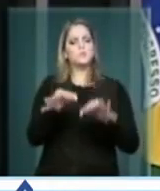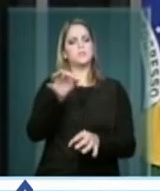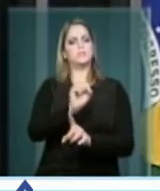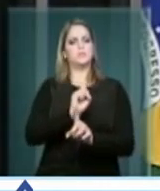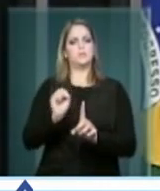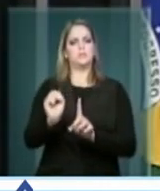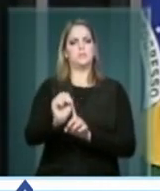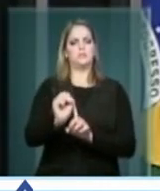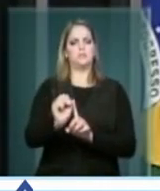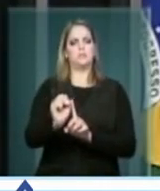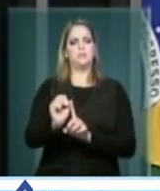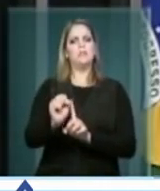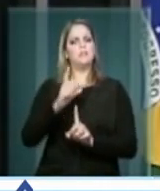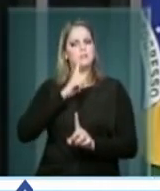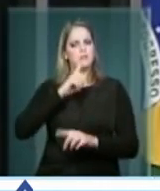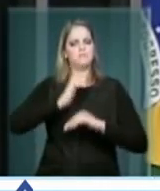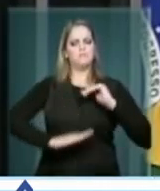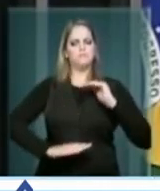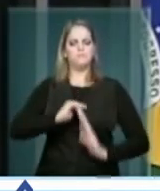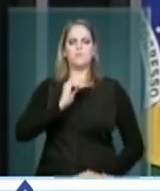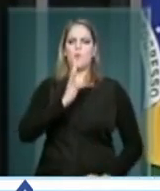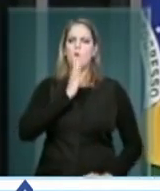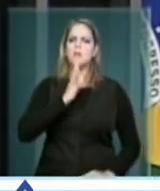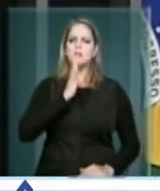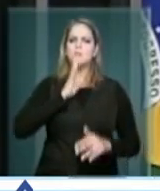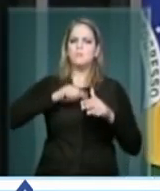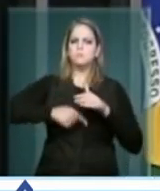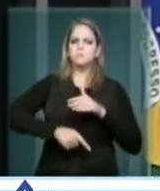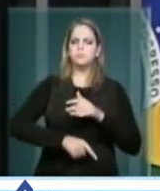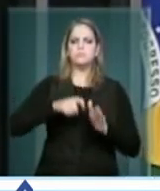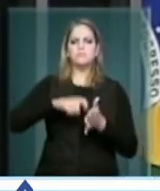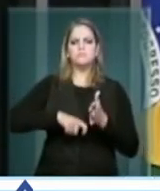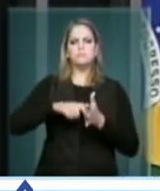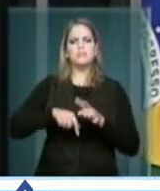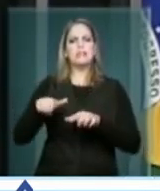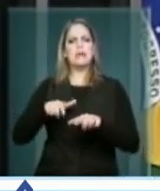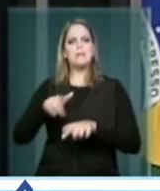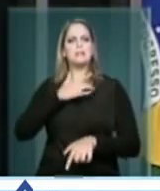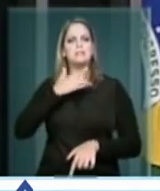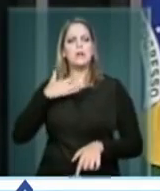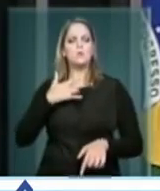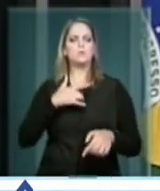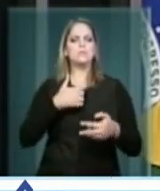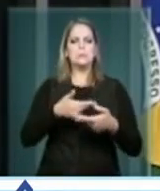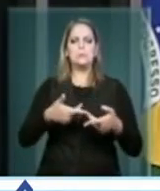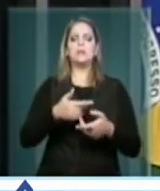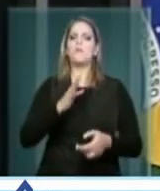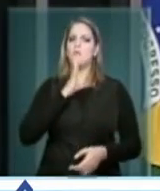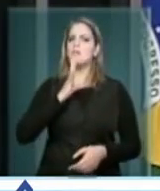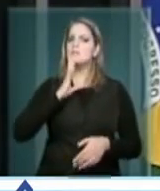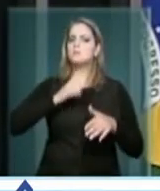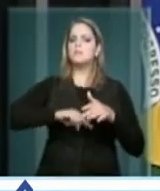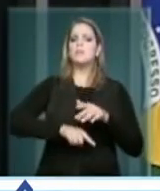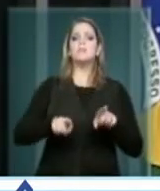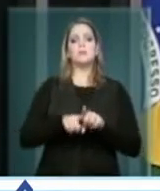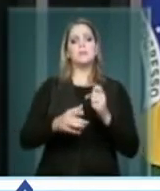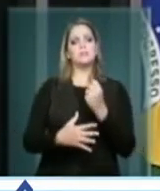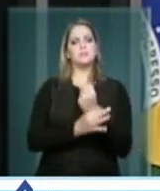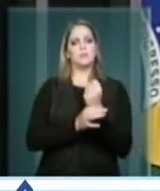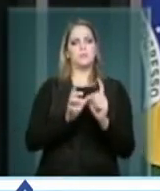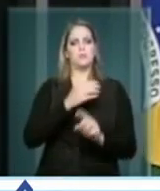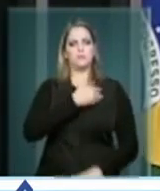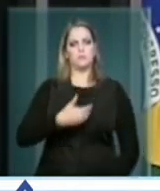seu empenho e conhecimento profissional de questões previdenciárias, trabalhistas e de saúde, bem como indiretamente de segurança pública